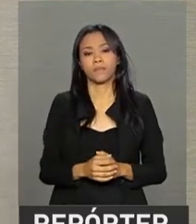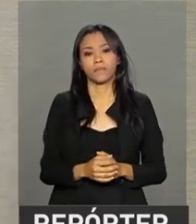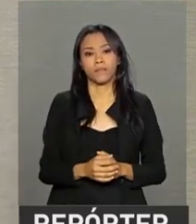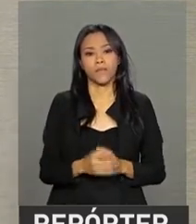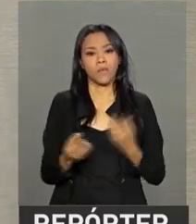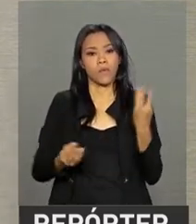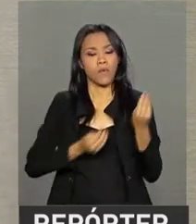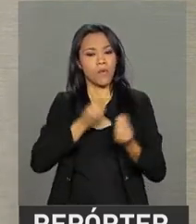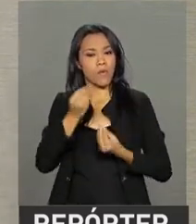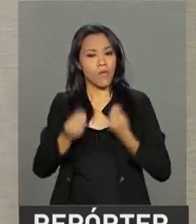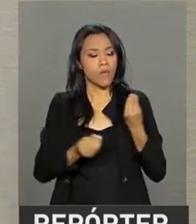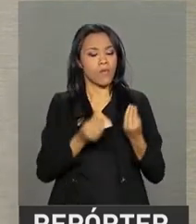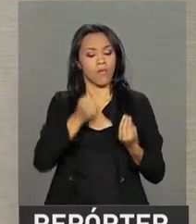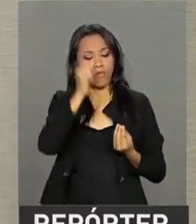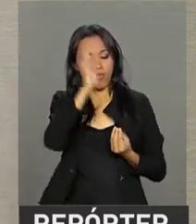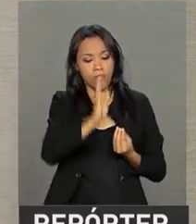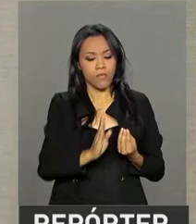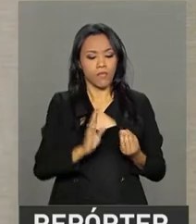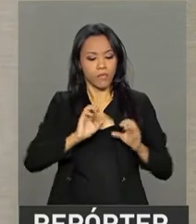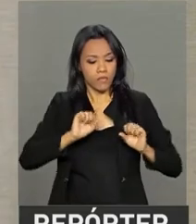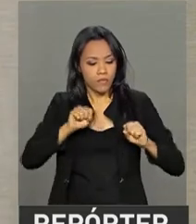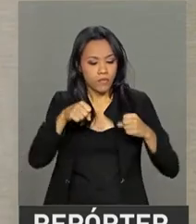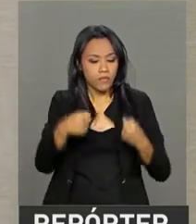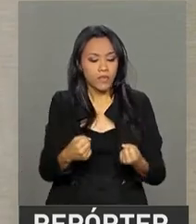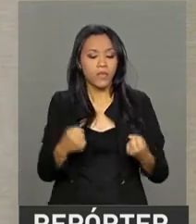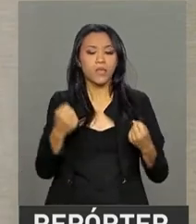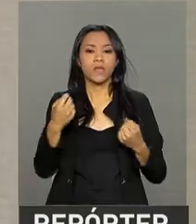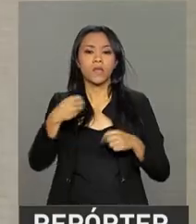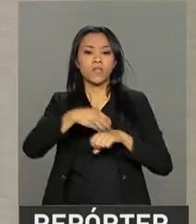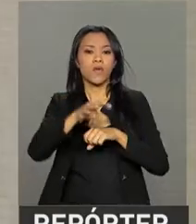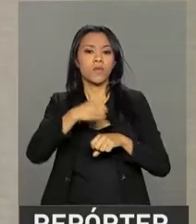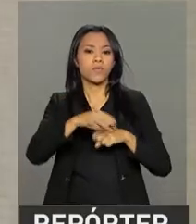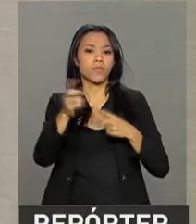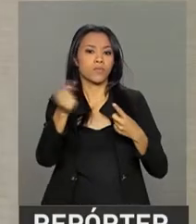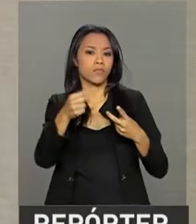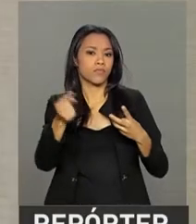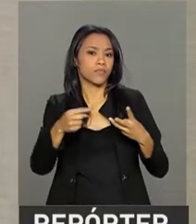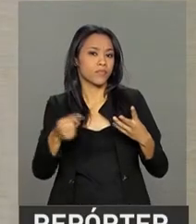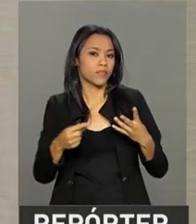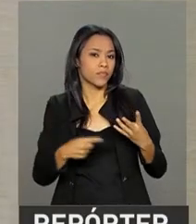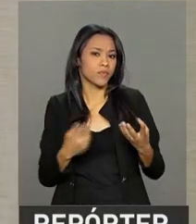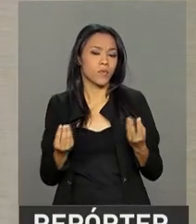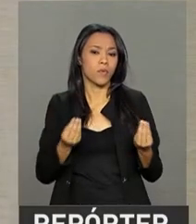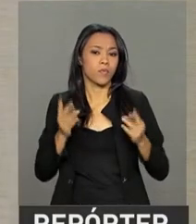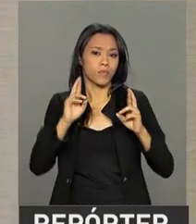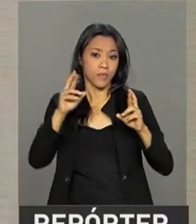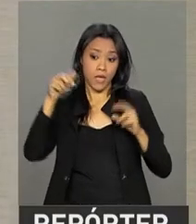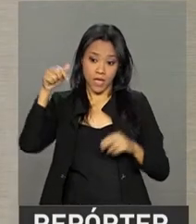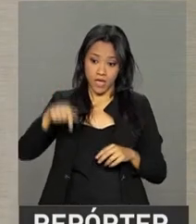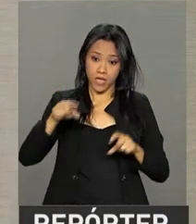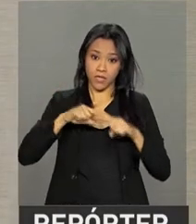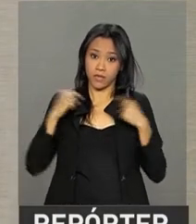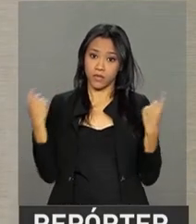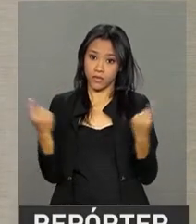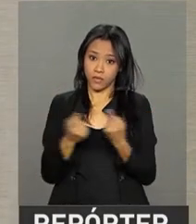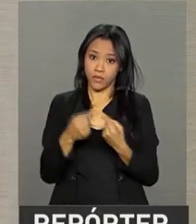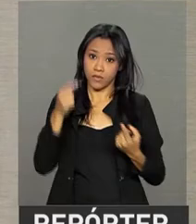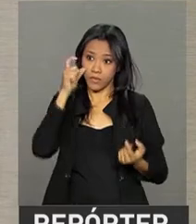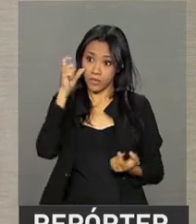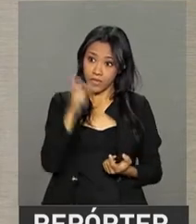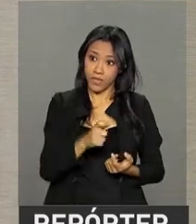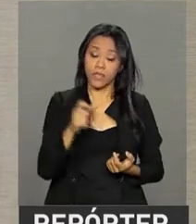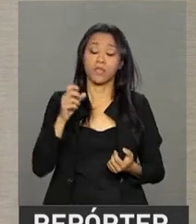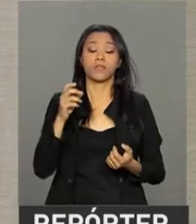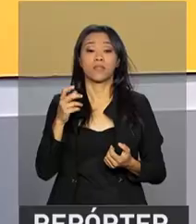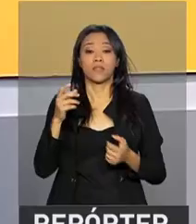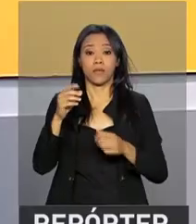Como é que o Brasil está recuperando, quais são os dados, quais são as expectativas. Evidentemente, como sempre, em qualquer reunião dessa, muito interesse sobre a reforma da